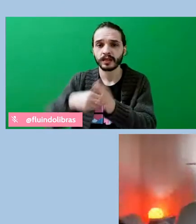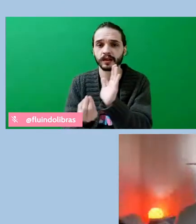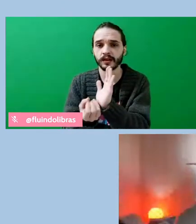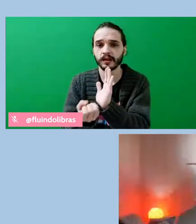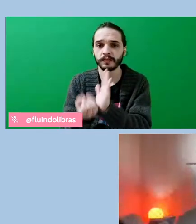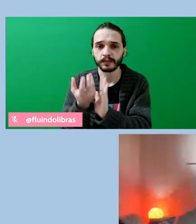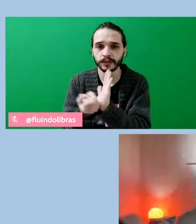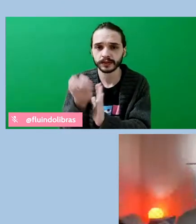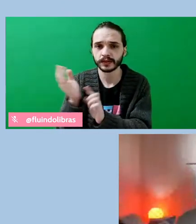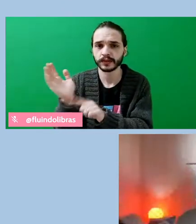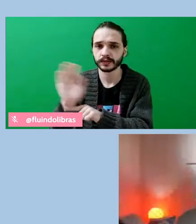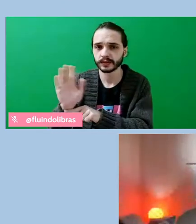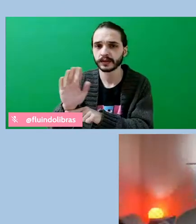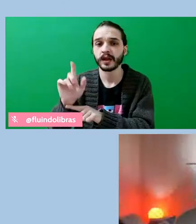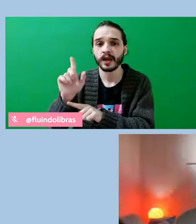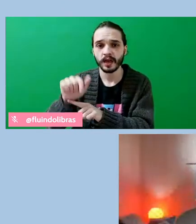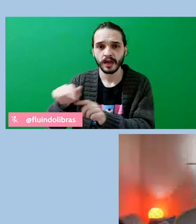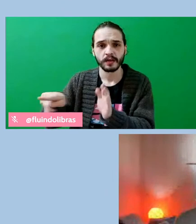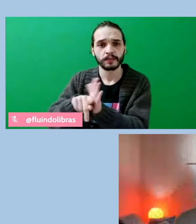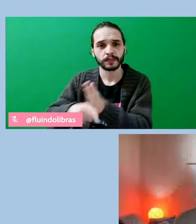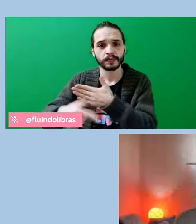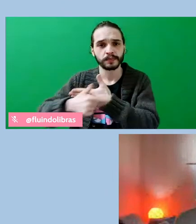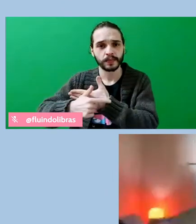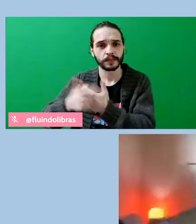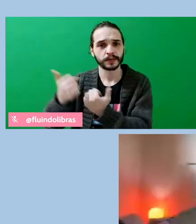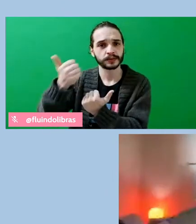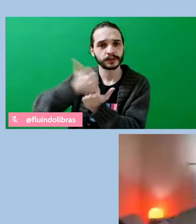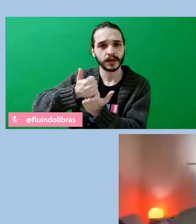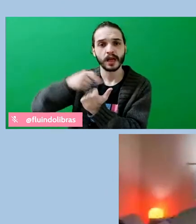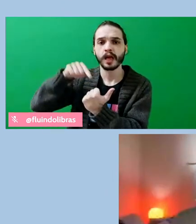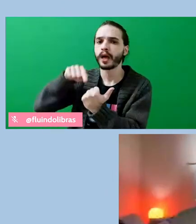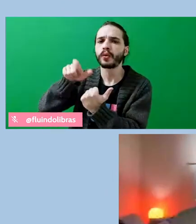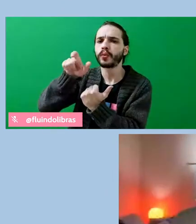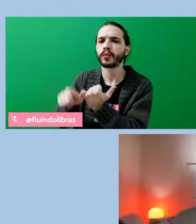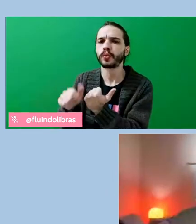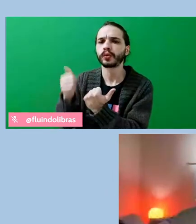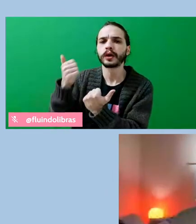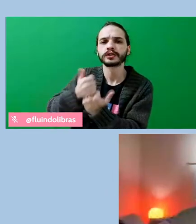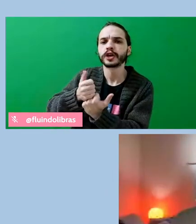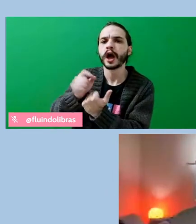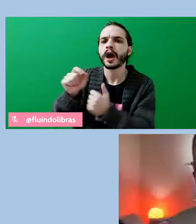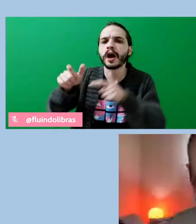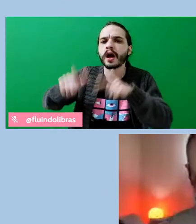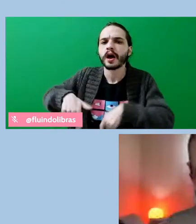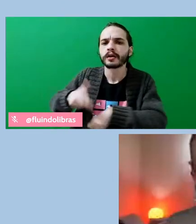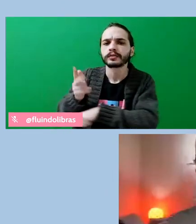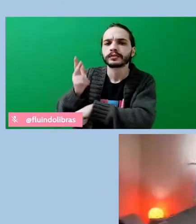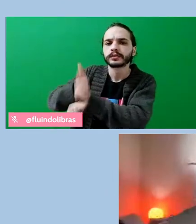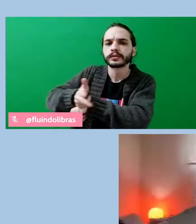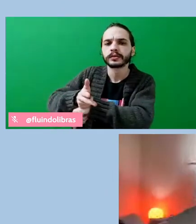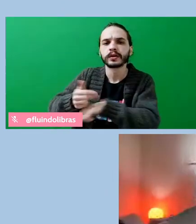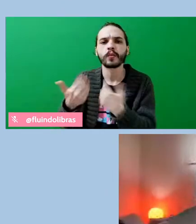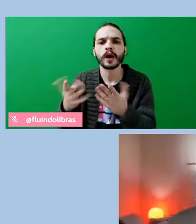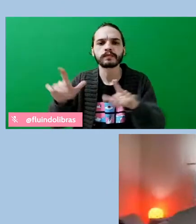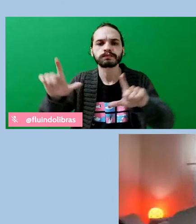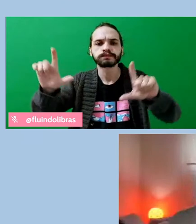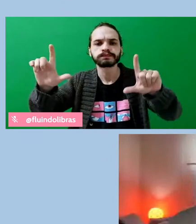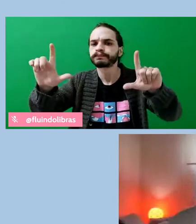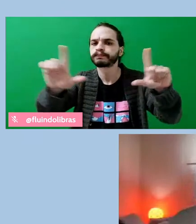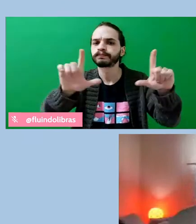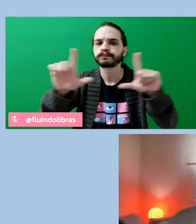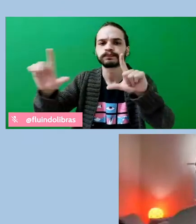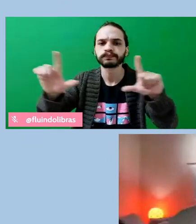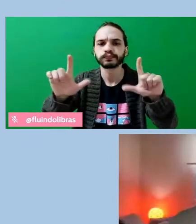diretor, é uma das primeiras coisas que você escuta, é o diretor que tem que dizer onde é que coloca a câmera, qual é o recorte, né, qual é o enquadramento que é preciso ser